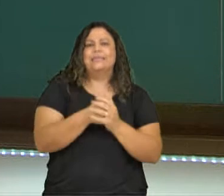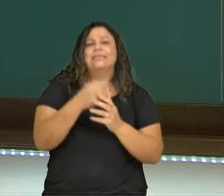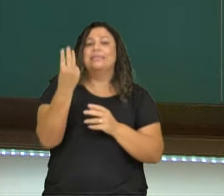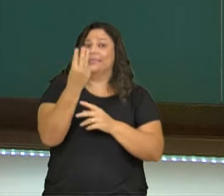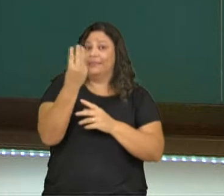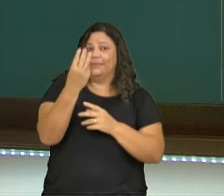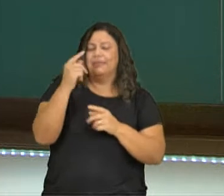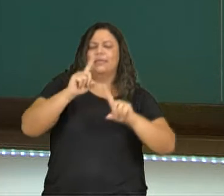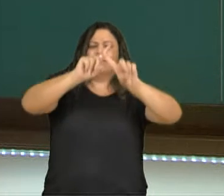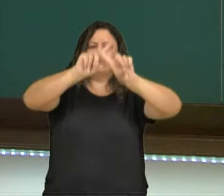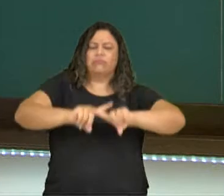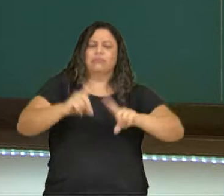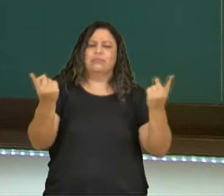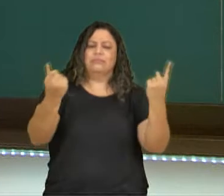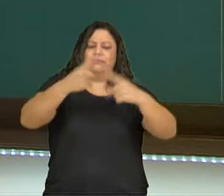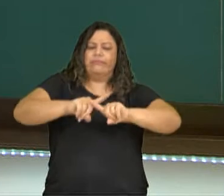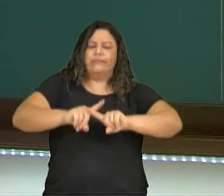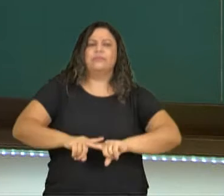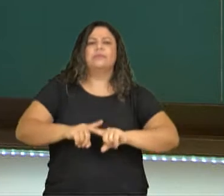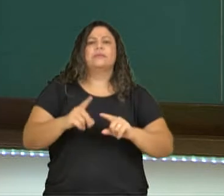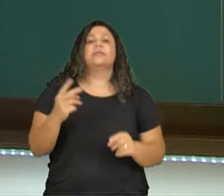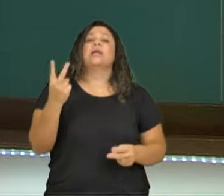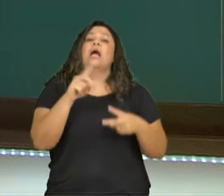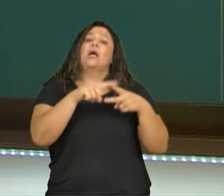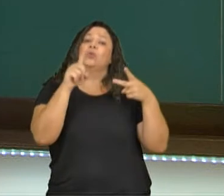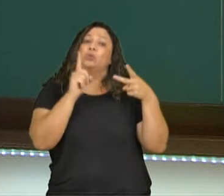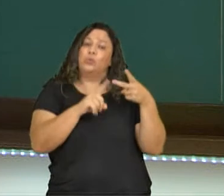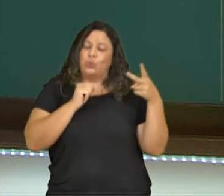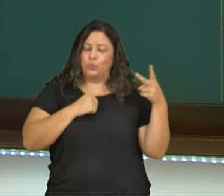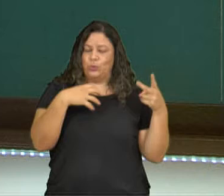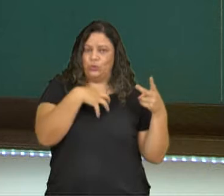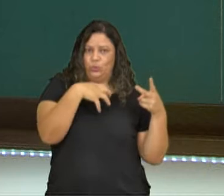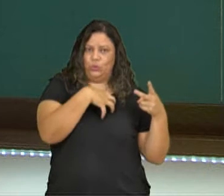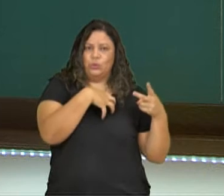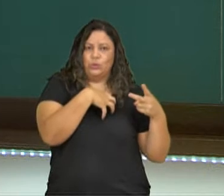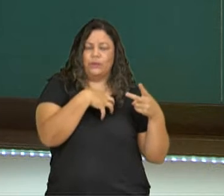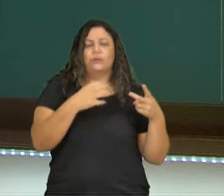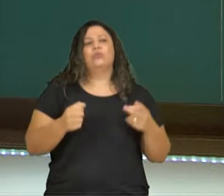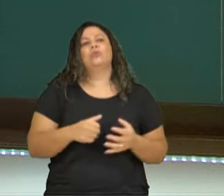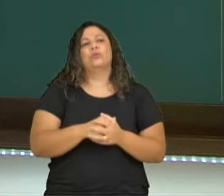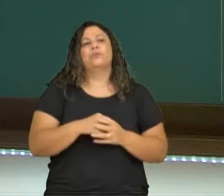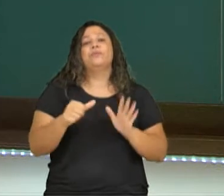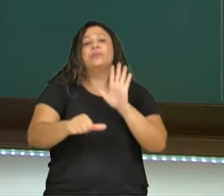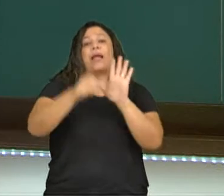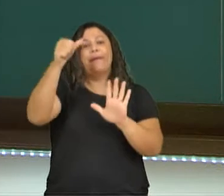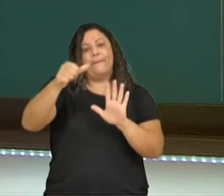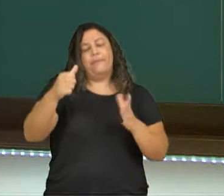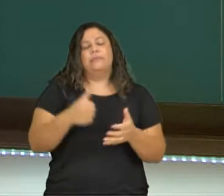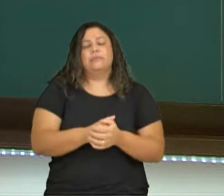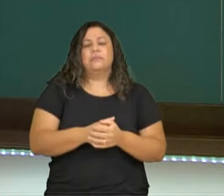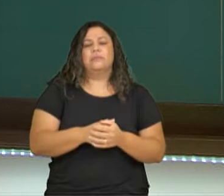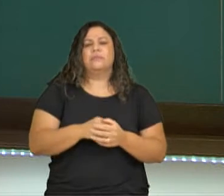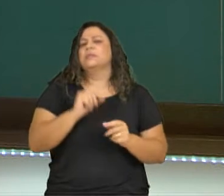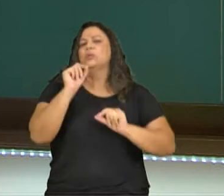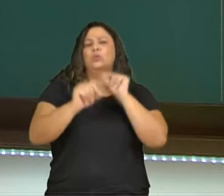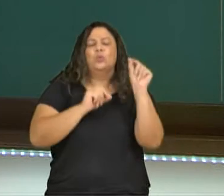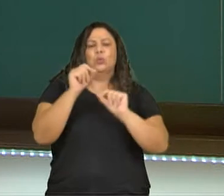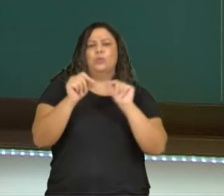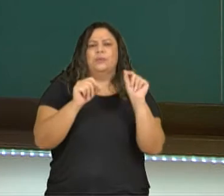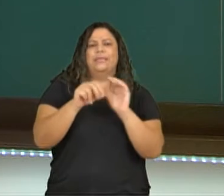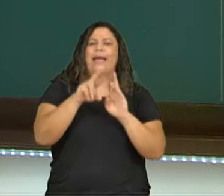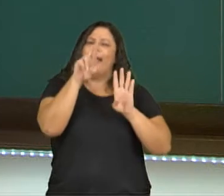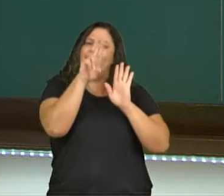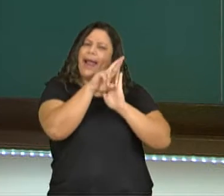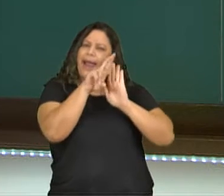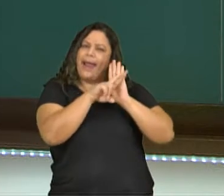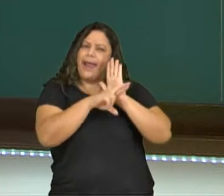tenho 2 modos de calcular essa reação, ou esse cálculo, né, de rendimento. A primeira é por meio de regra de 3. Então,